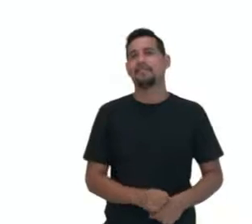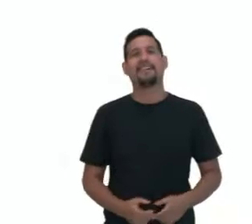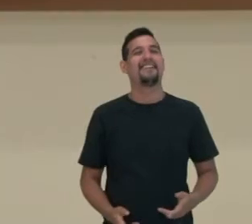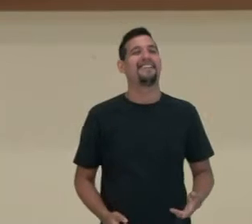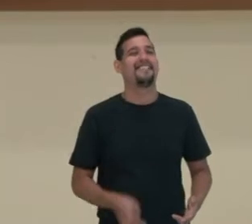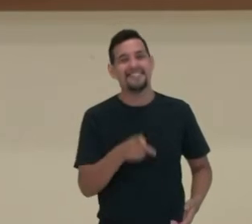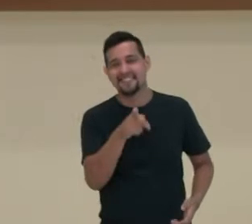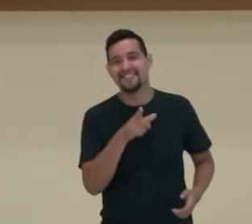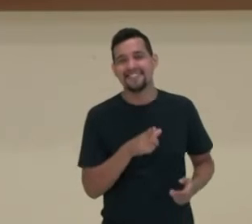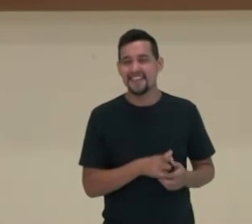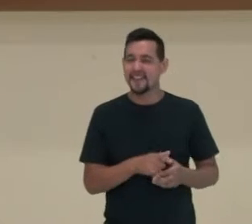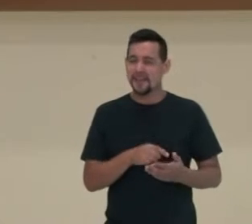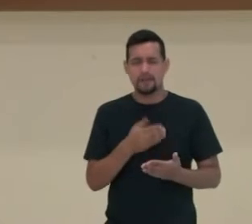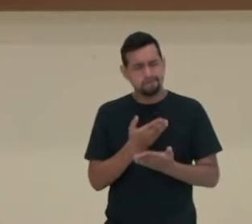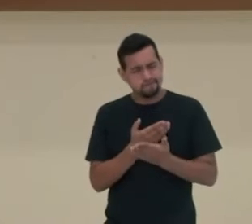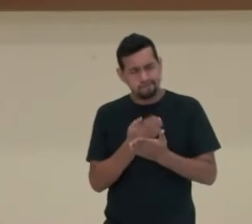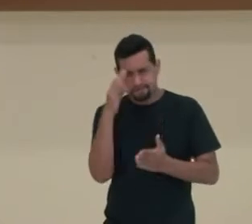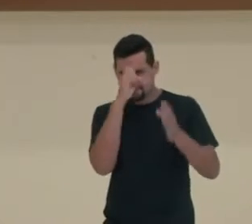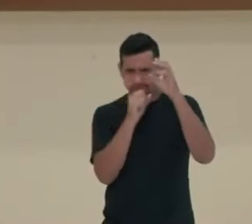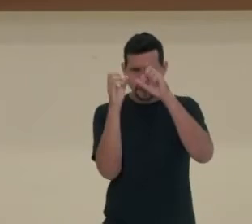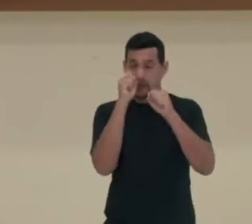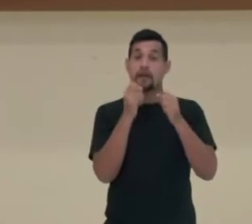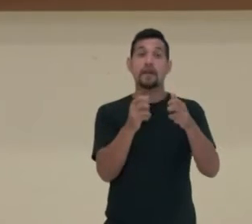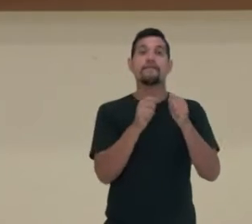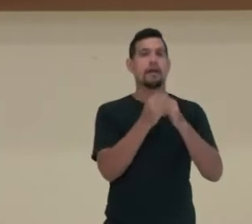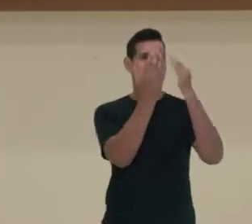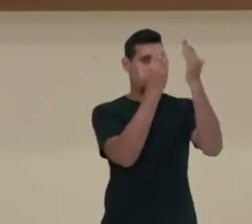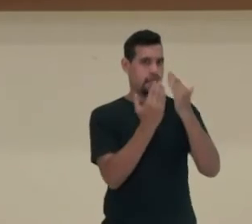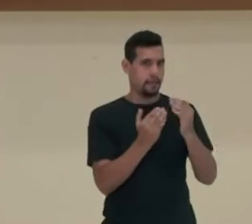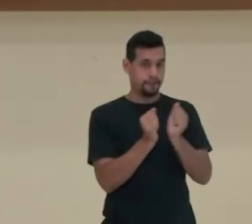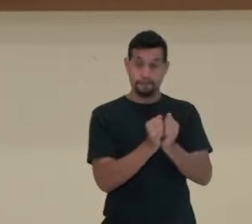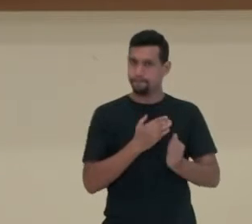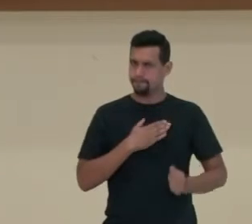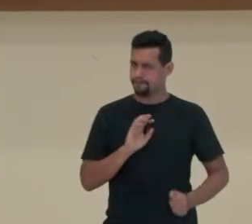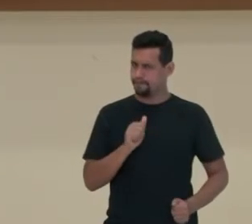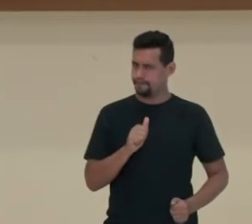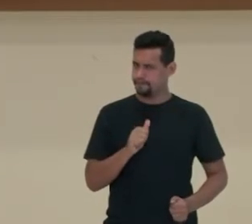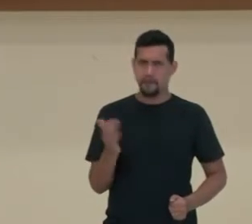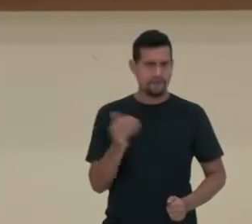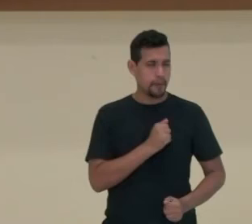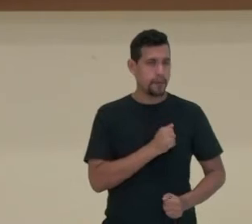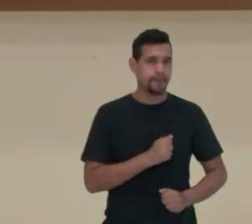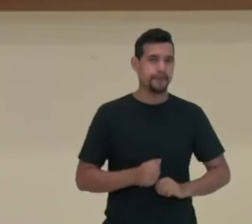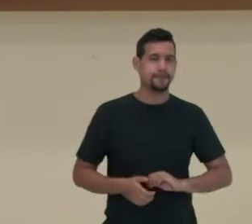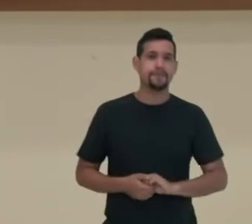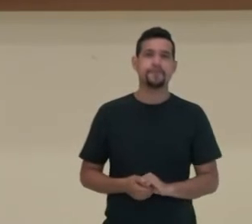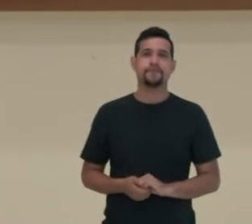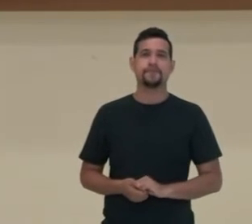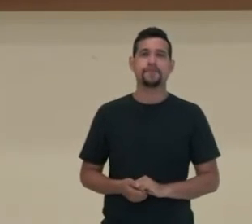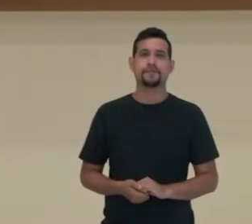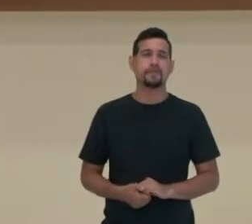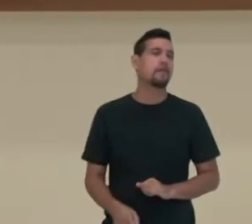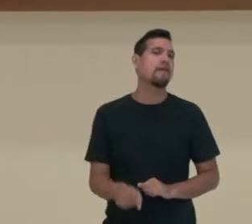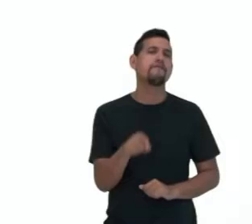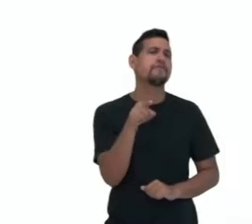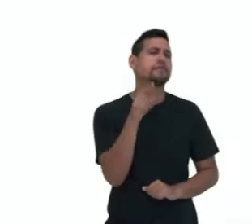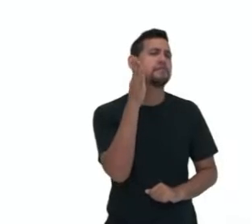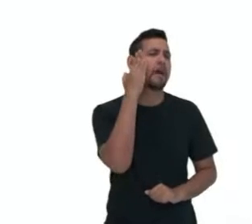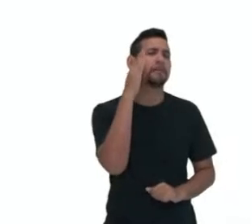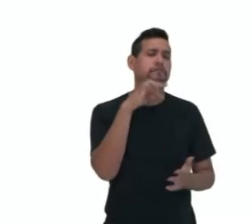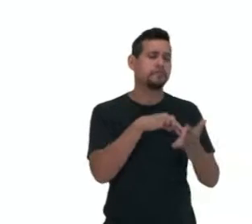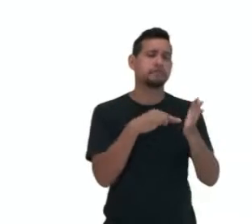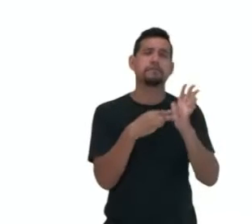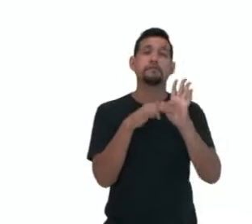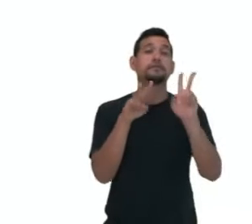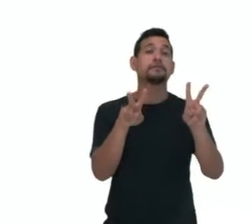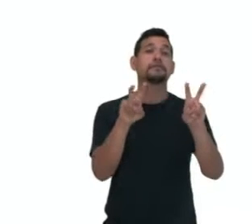vão ser os historiadores desta aula. Eu gostaria que vocês fizessem uma análise junto comigo. Bora lá? Embarque nessa então. Você sabe o que significa o